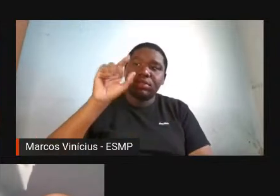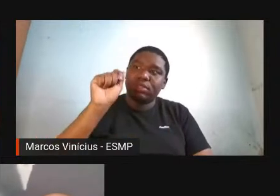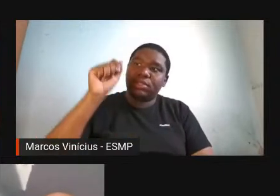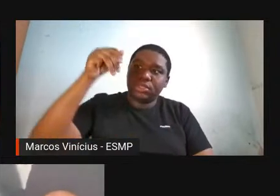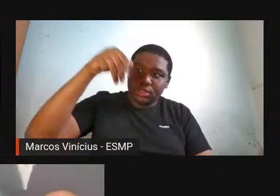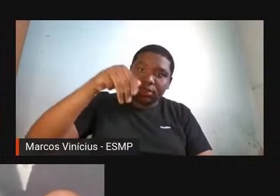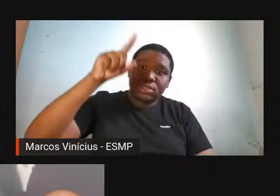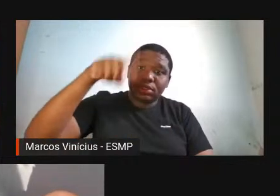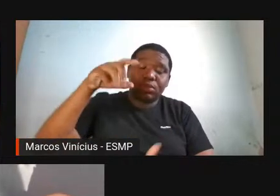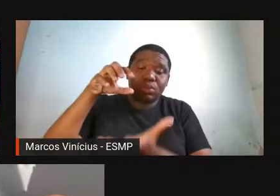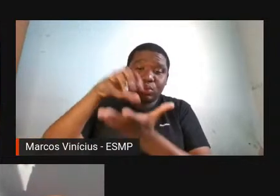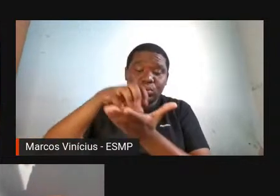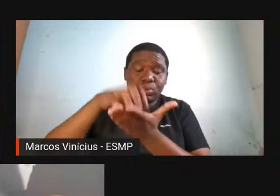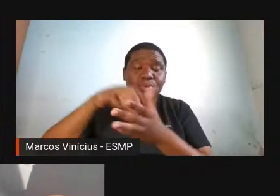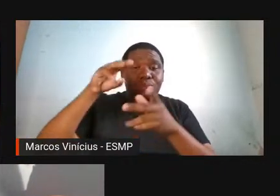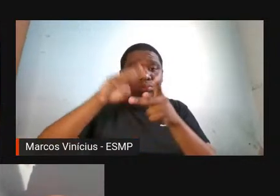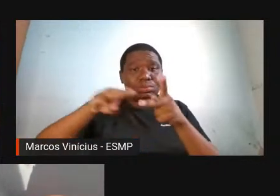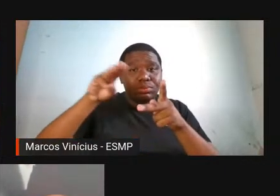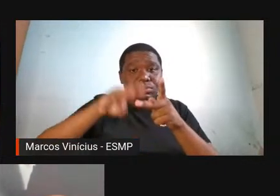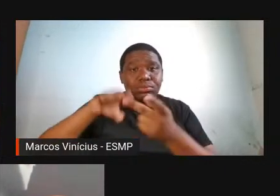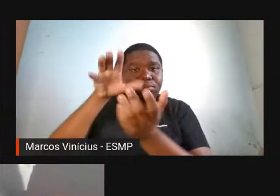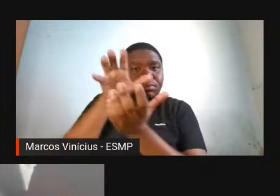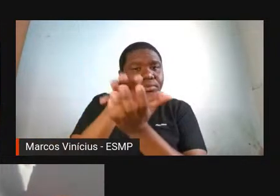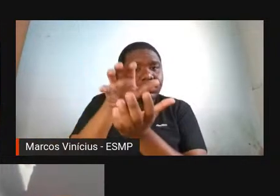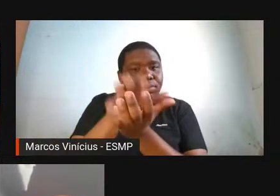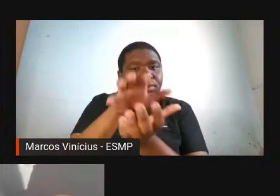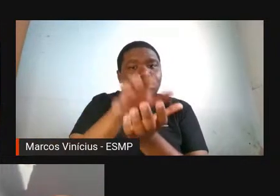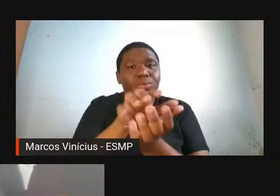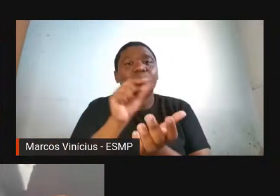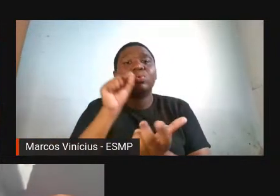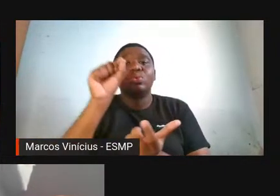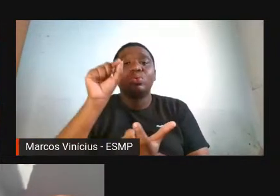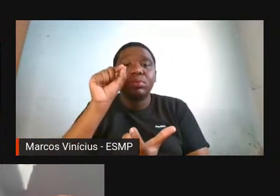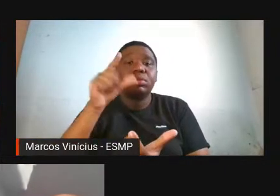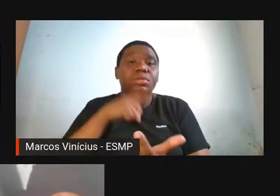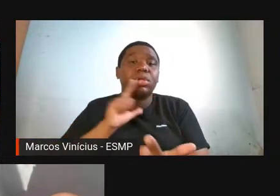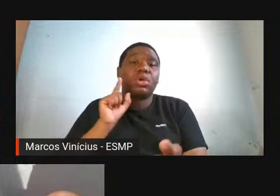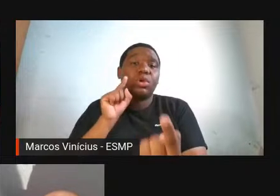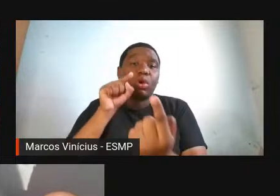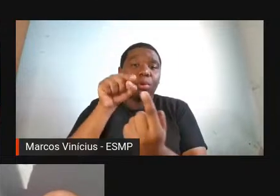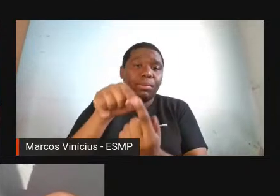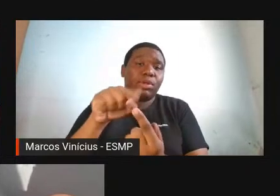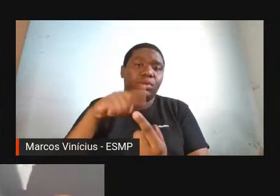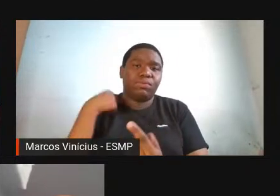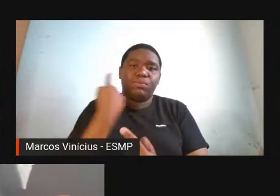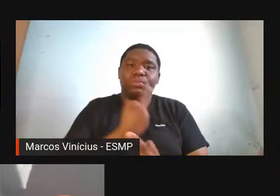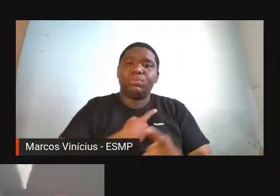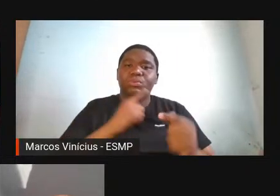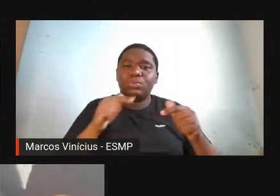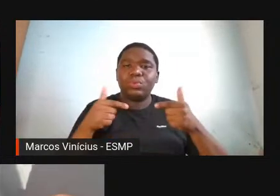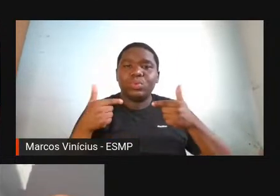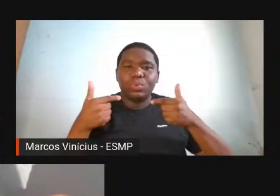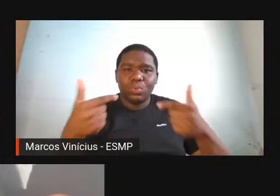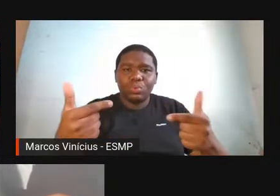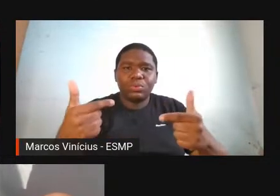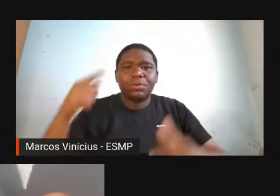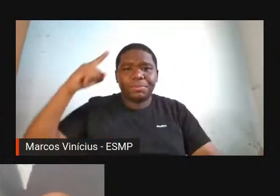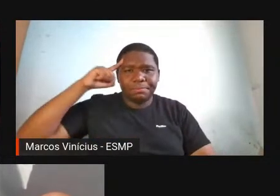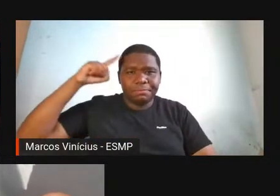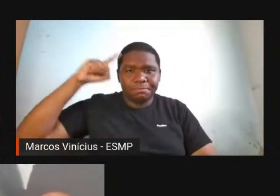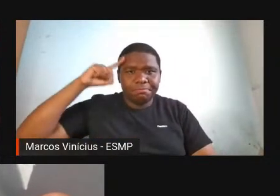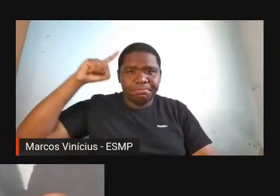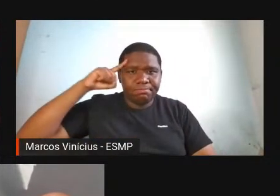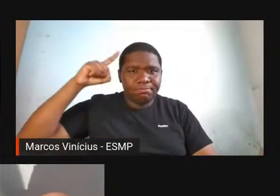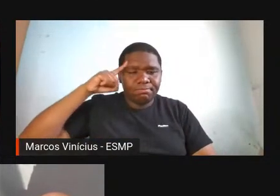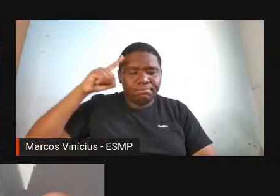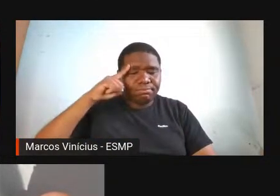do Ministério Público de Pernambuco, que vai buscar aí a nossa luta, que é uma luta diária,